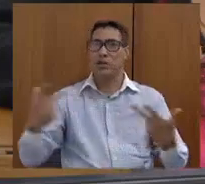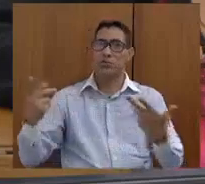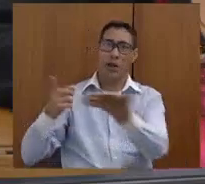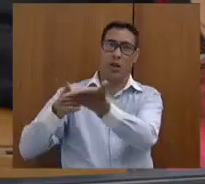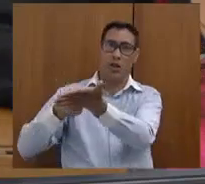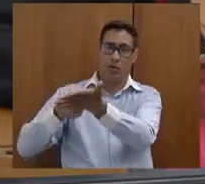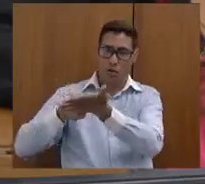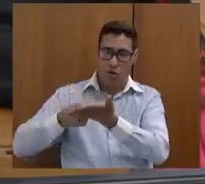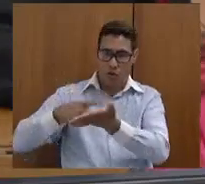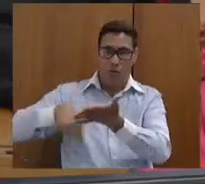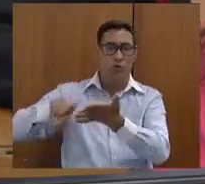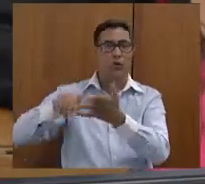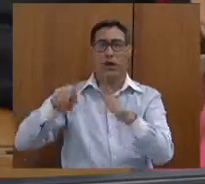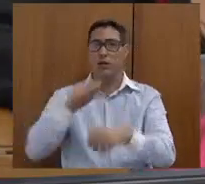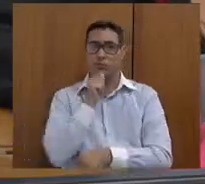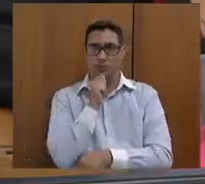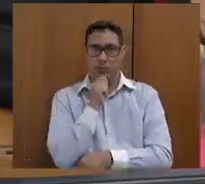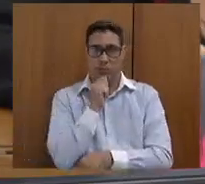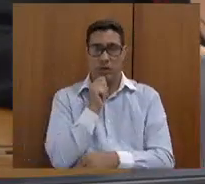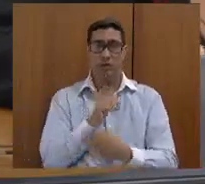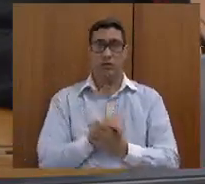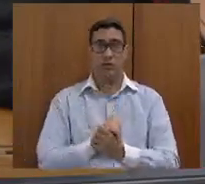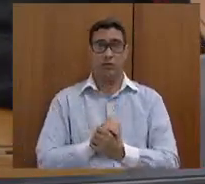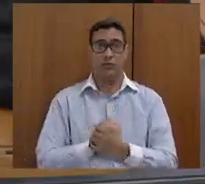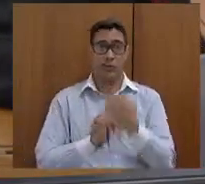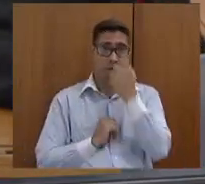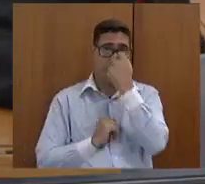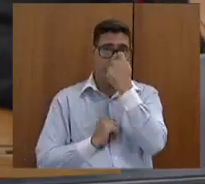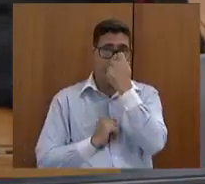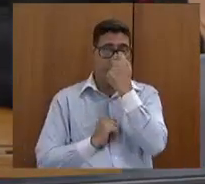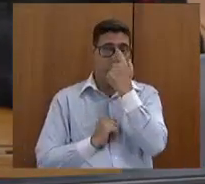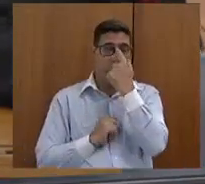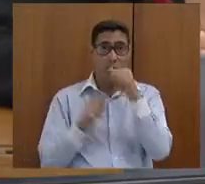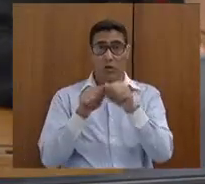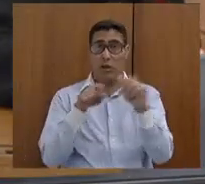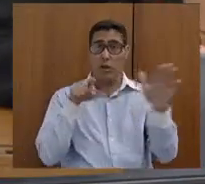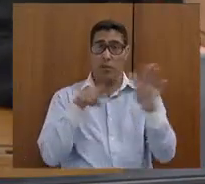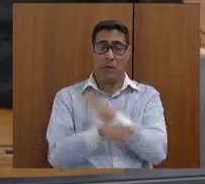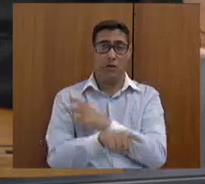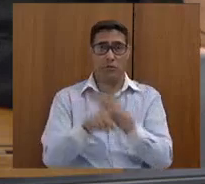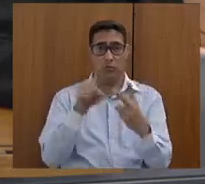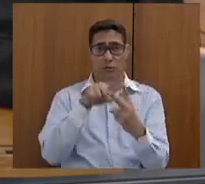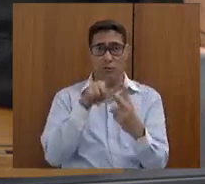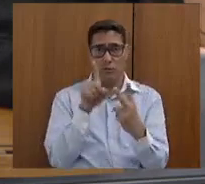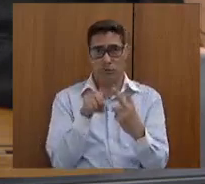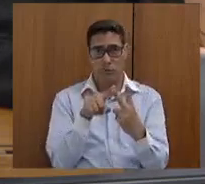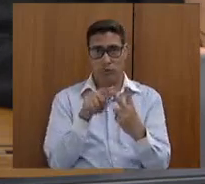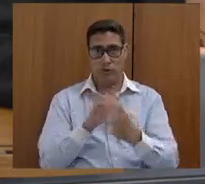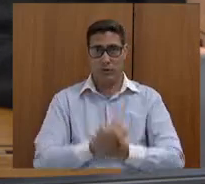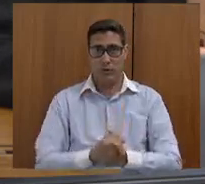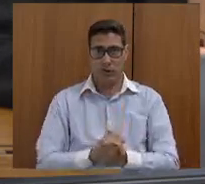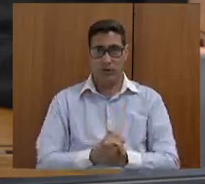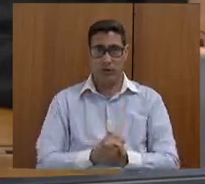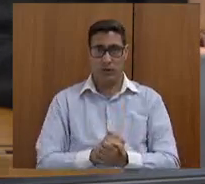é só a gente com a gente mesmo secretário eu vou fazer duas perguntas a primeira delas